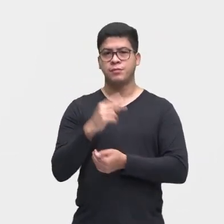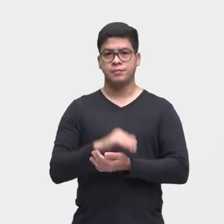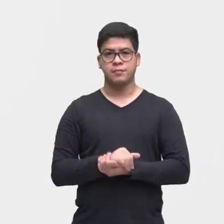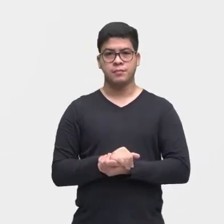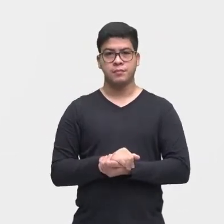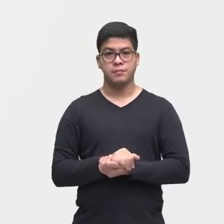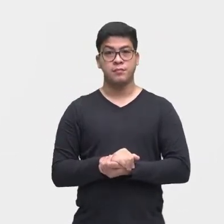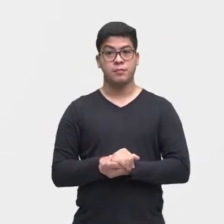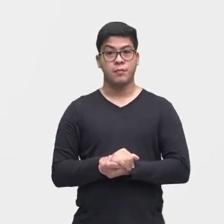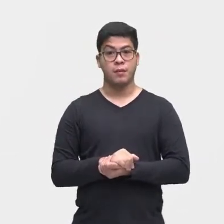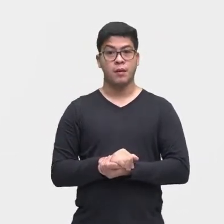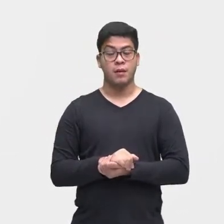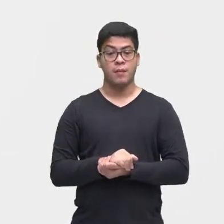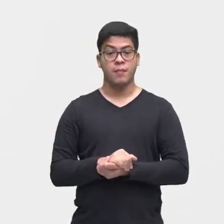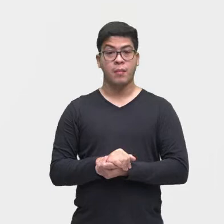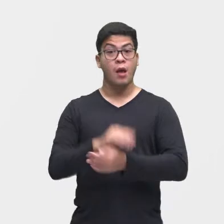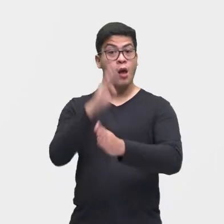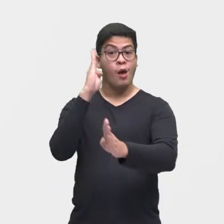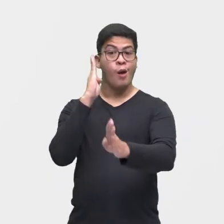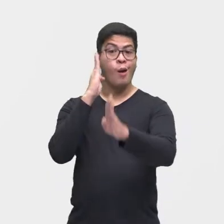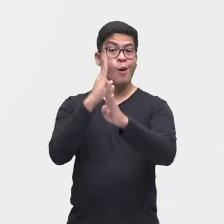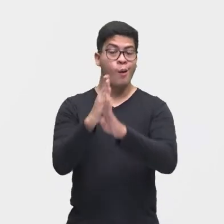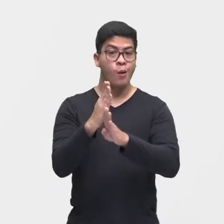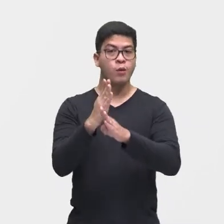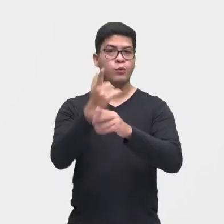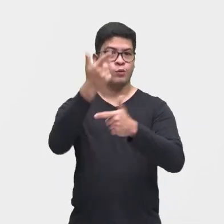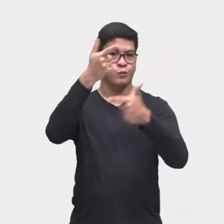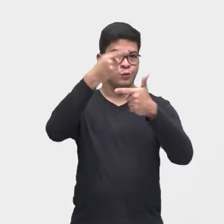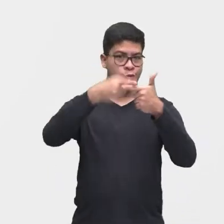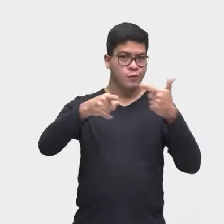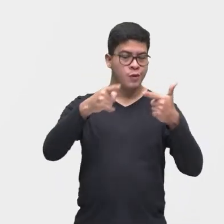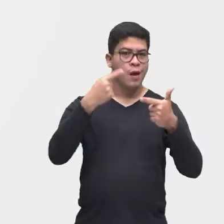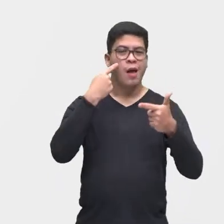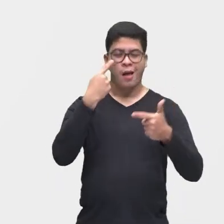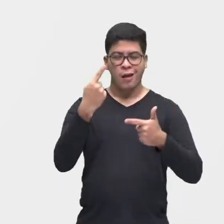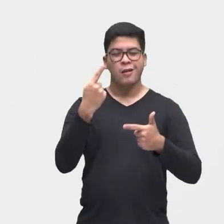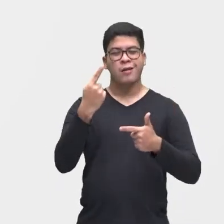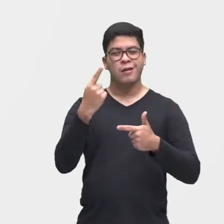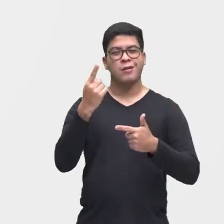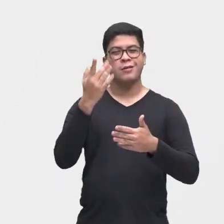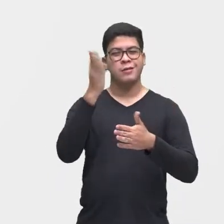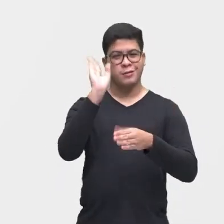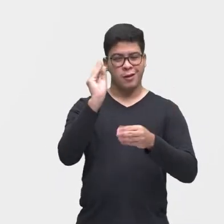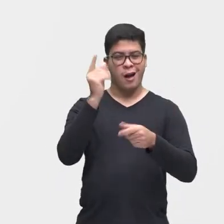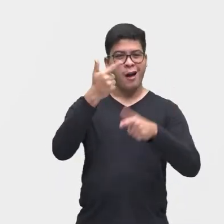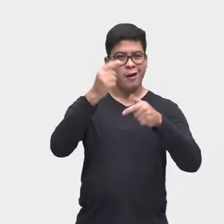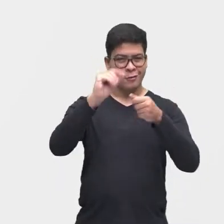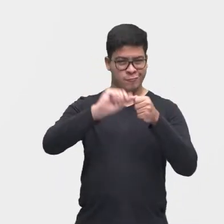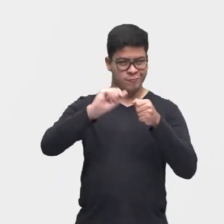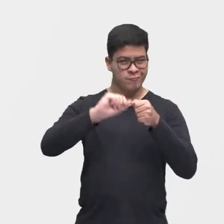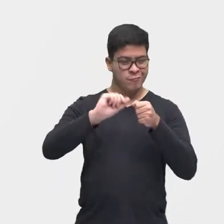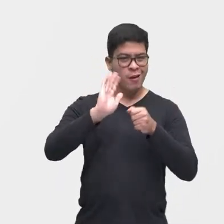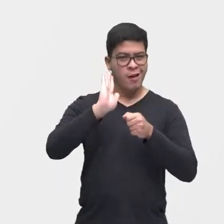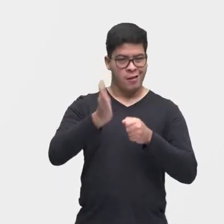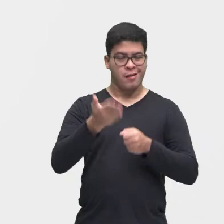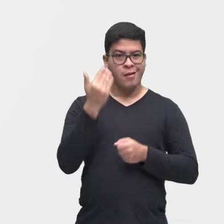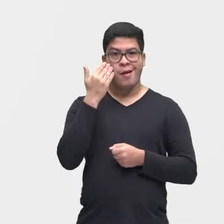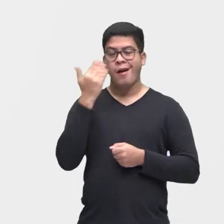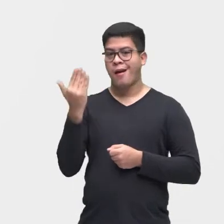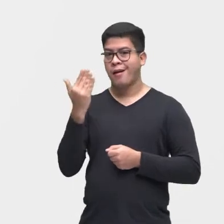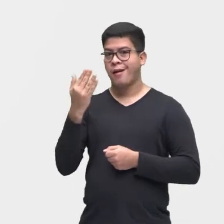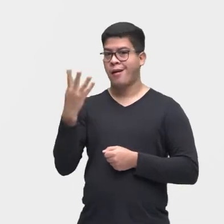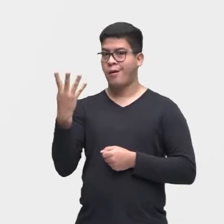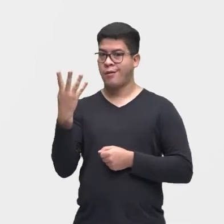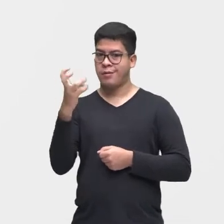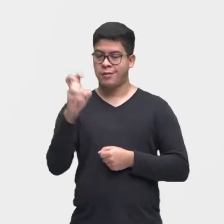Questão de número 2. Determine os divisores, tá? Foi o que nós acabamos de fazer. Vocês vão fazer agora aí. Divisores de 45, de